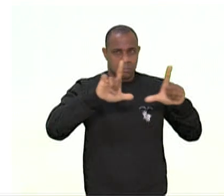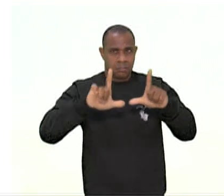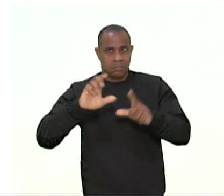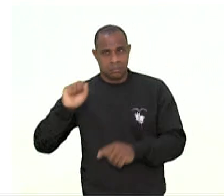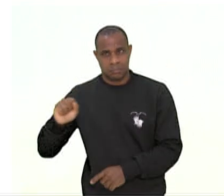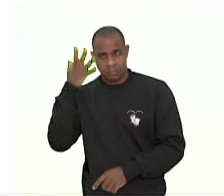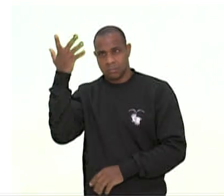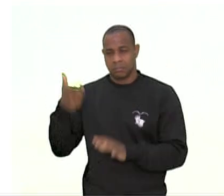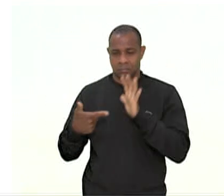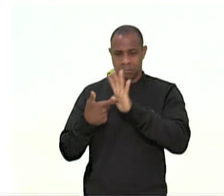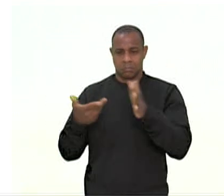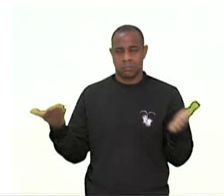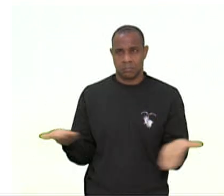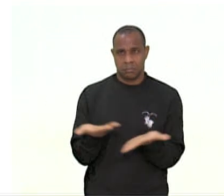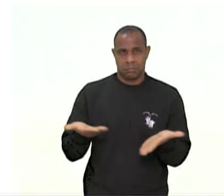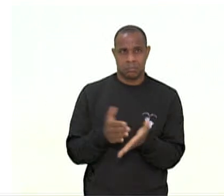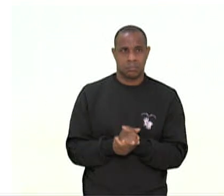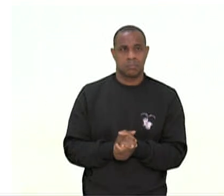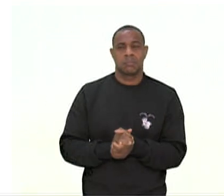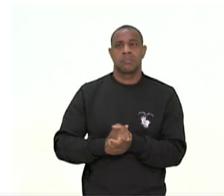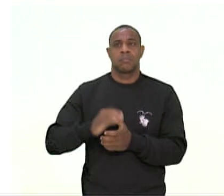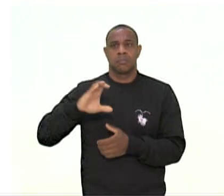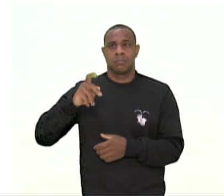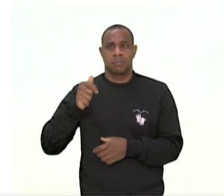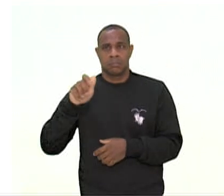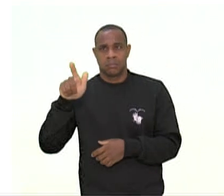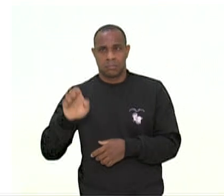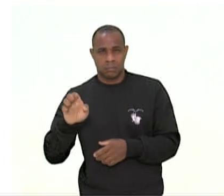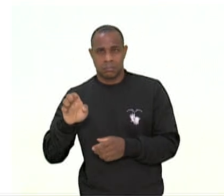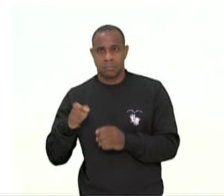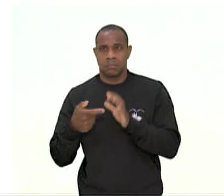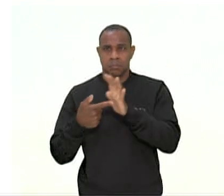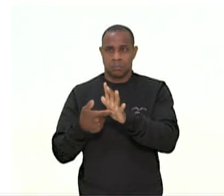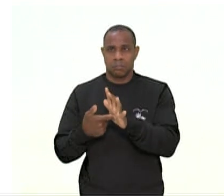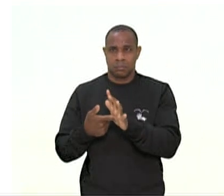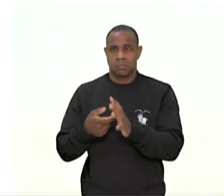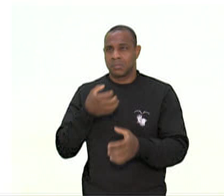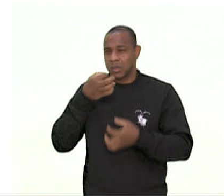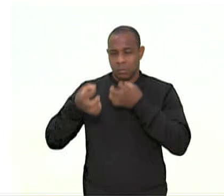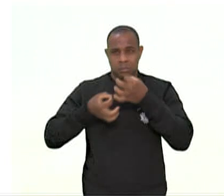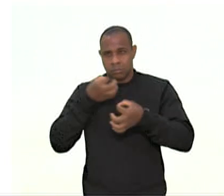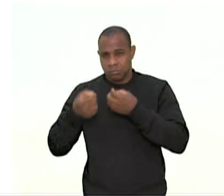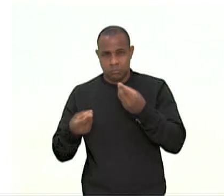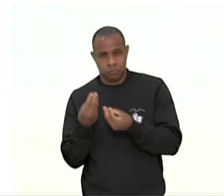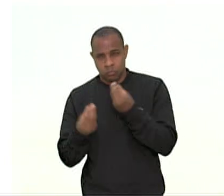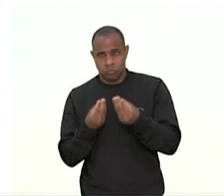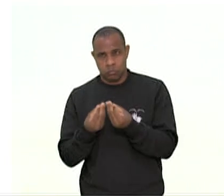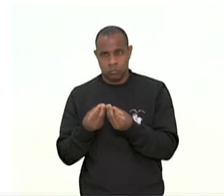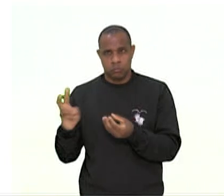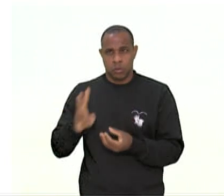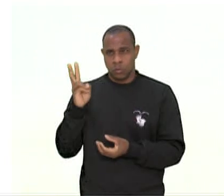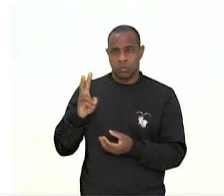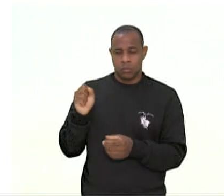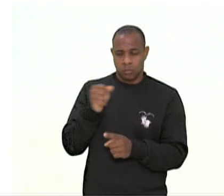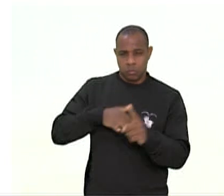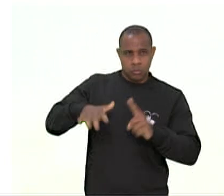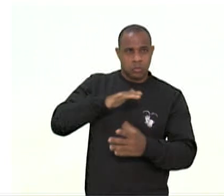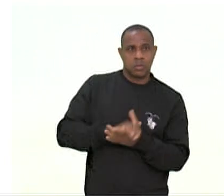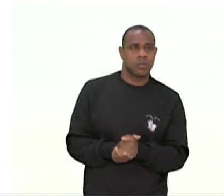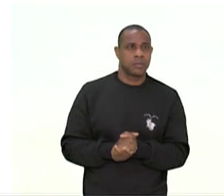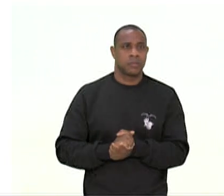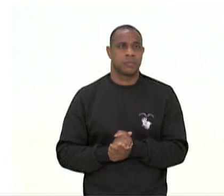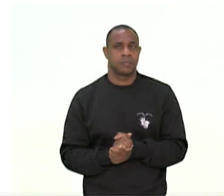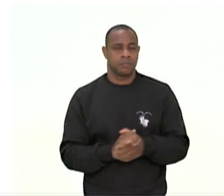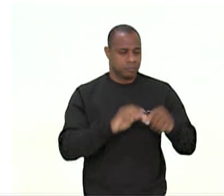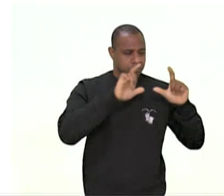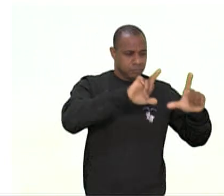atuais e a charge faz uma crítica a valores sociais? Letra C. A tirinha é mais próxima a uma piada, com